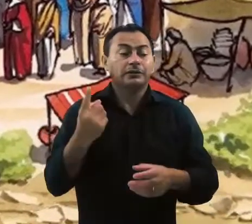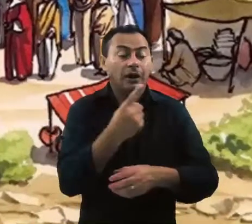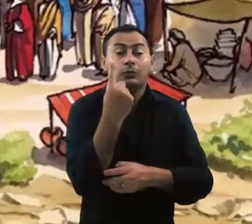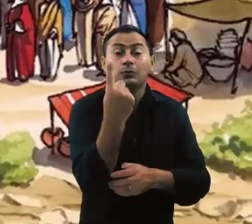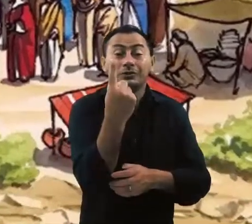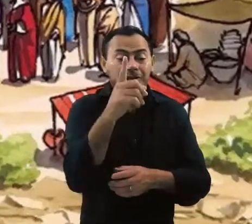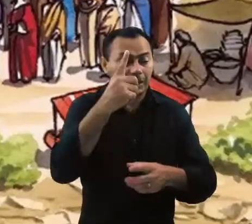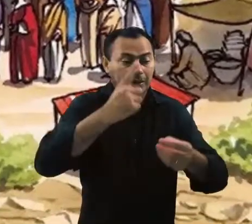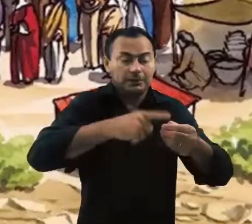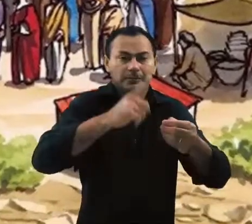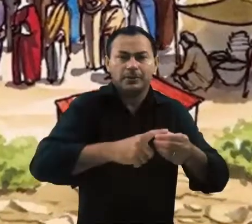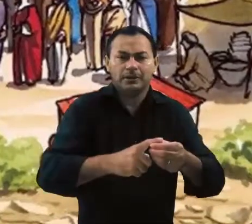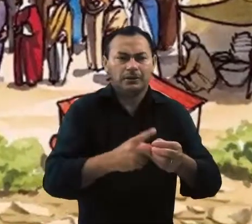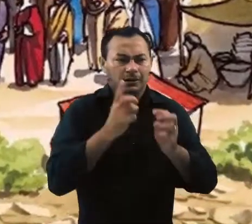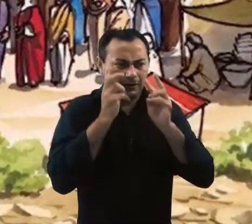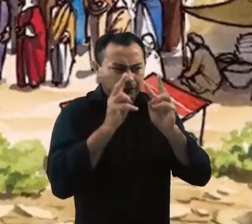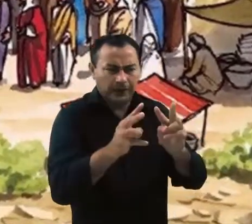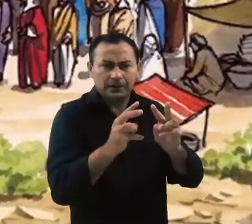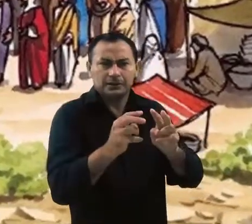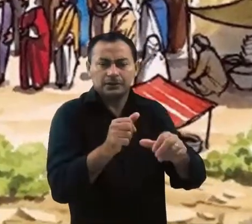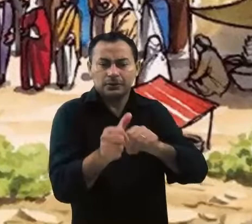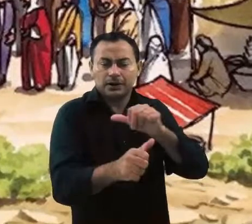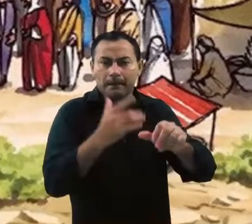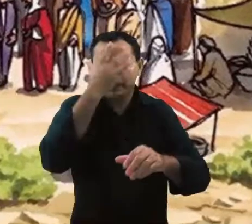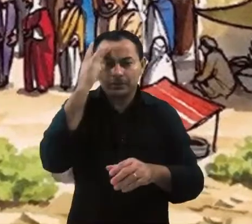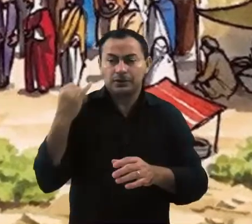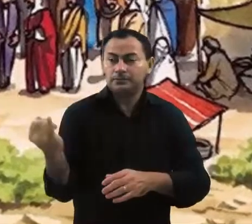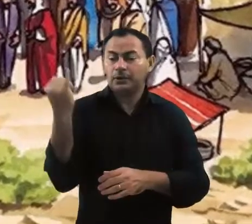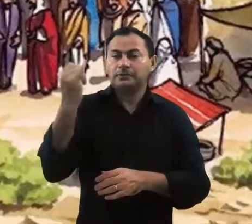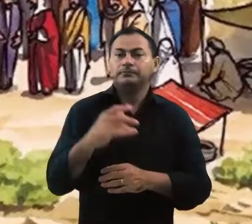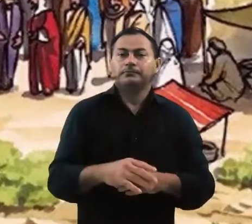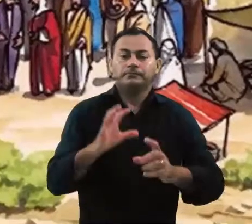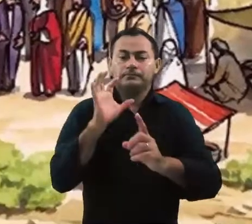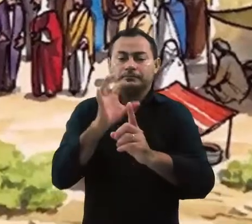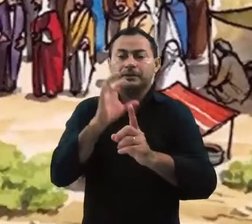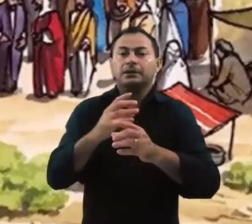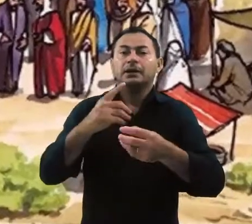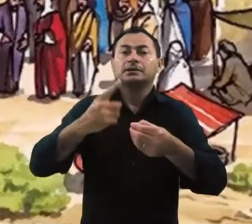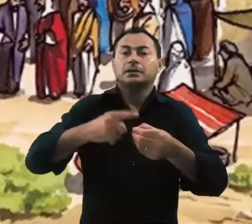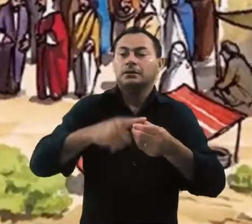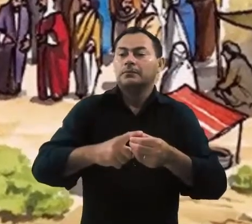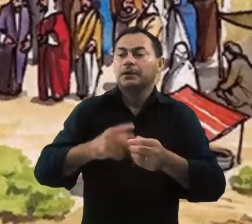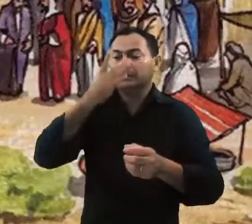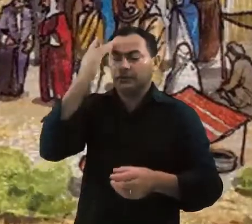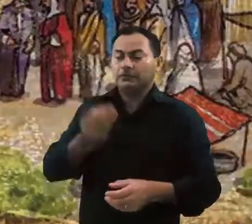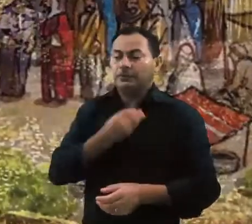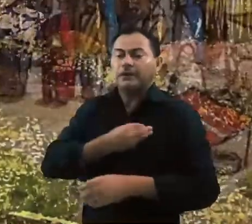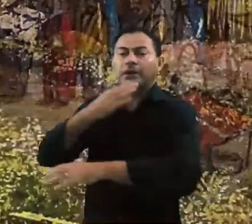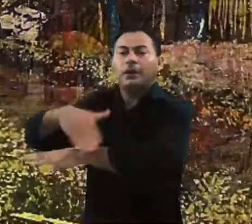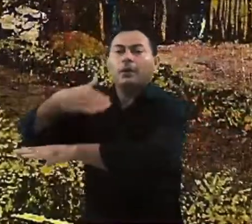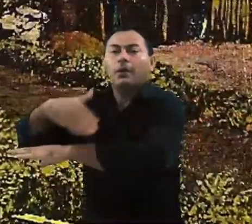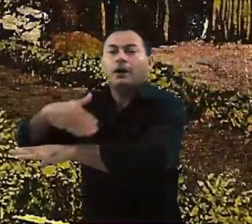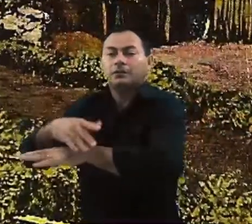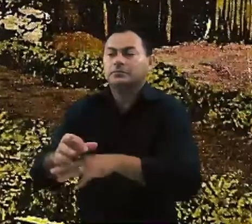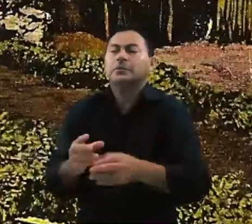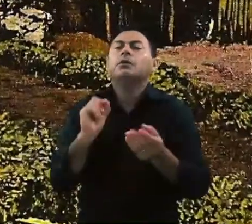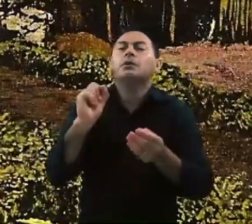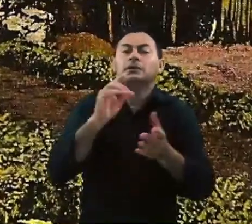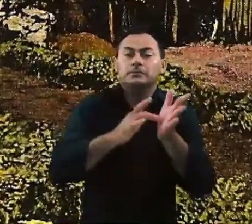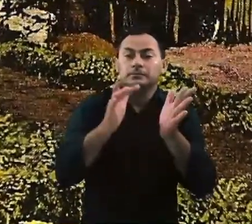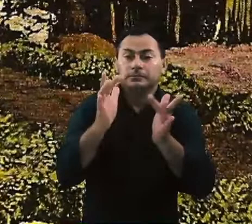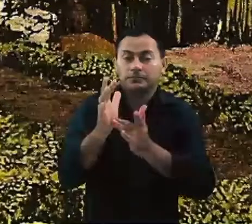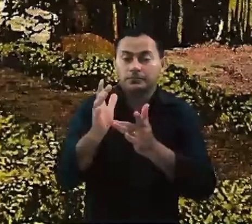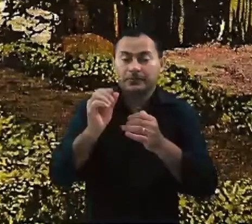só fez passar um dia na cidade Você não acha que todos ficaram chocados ele Trocasse gente importante que sim influente da cidade pelos moradores de